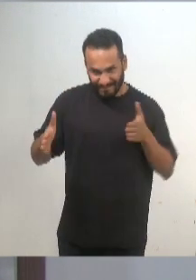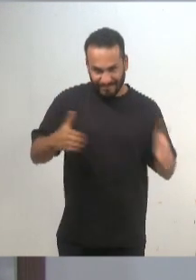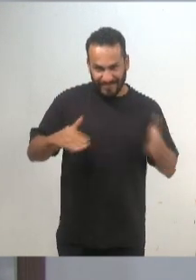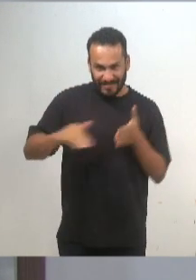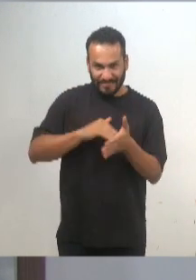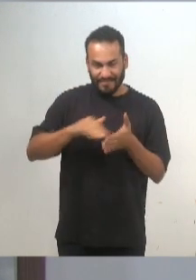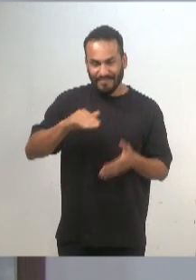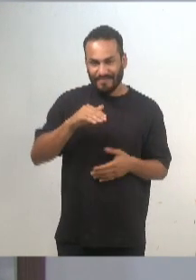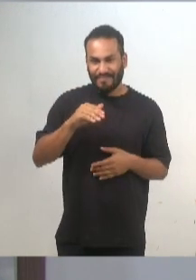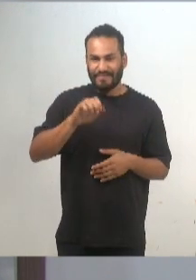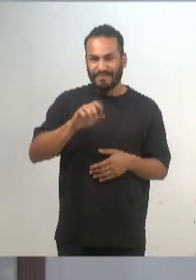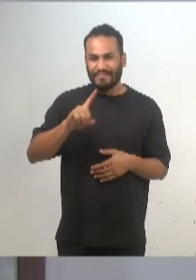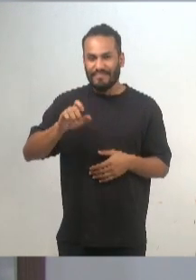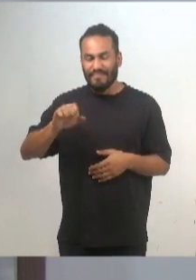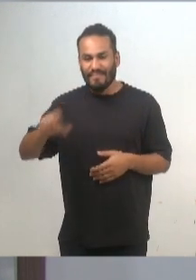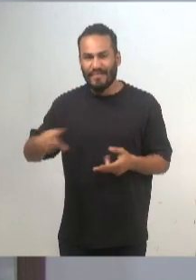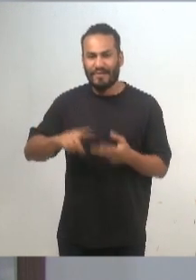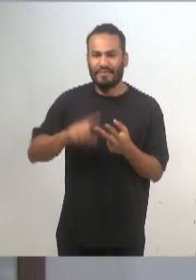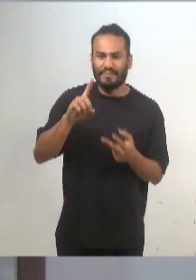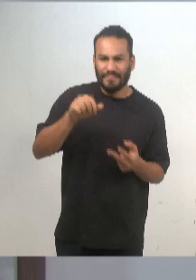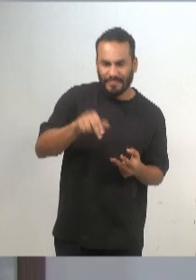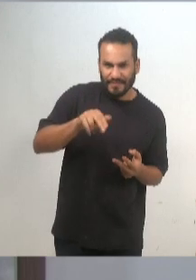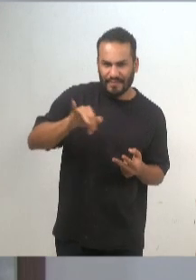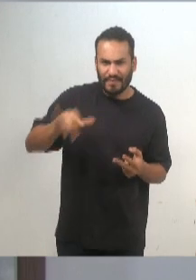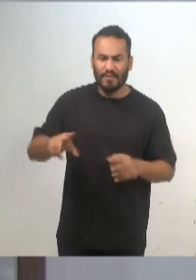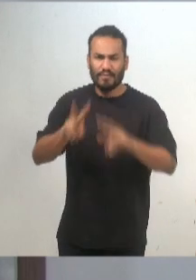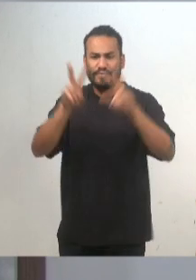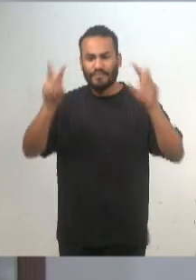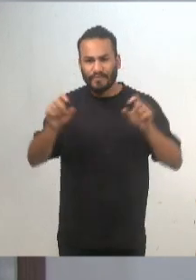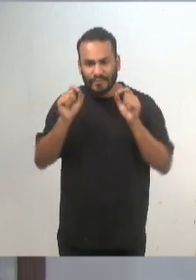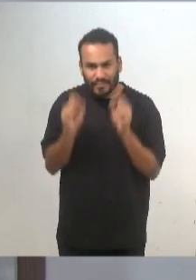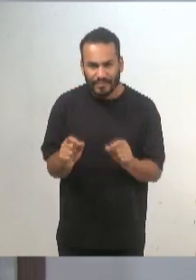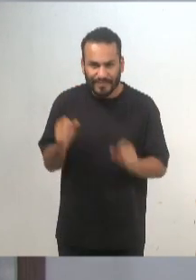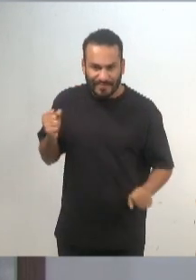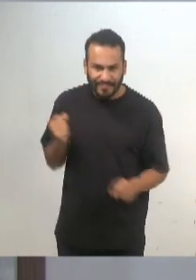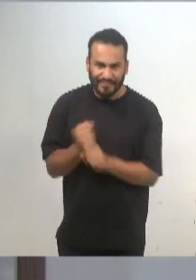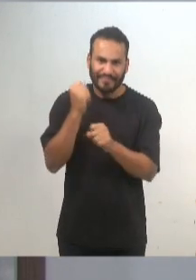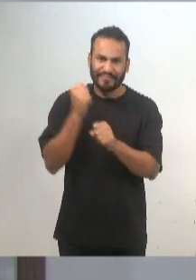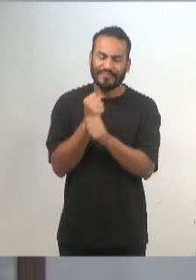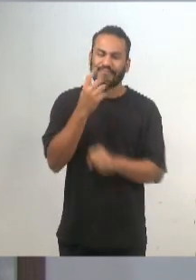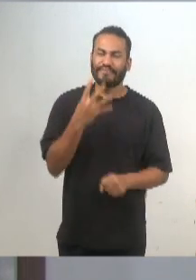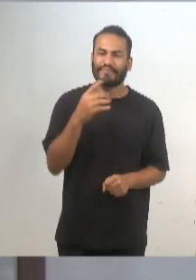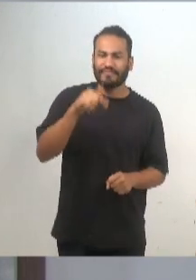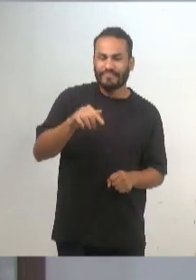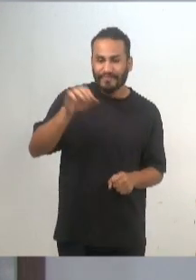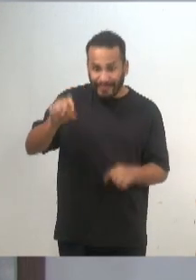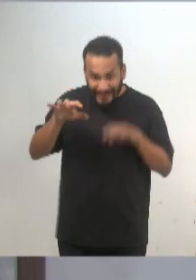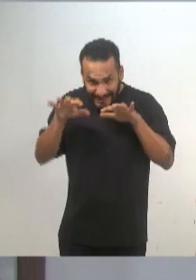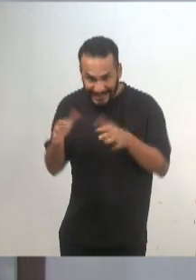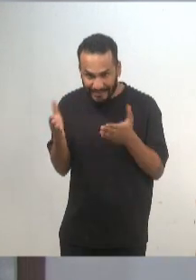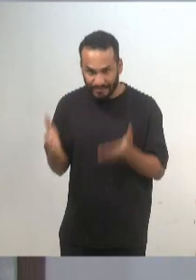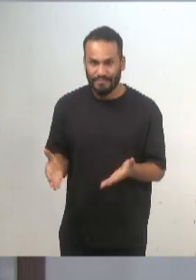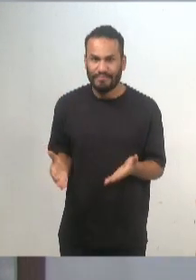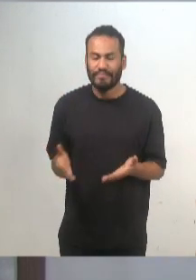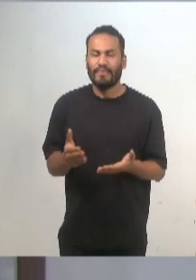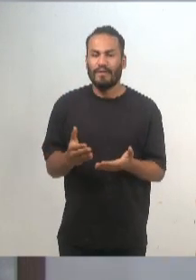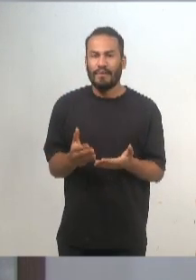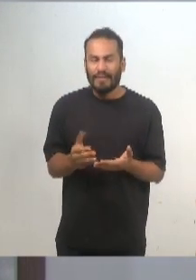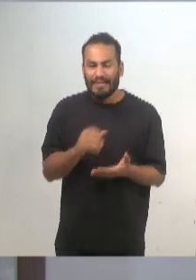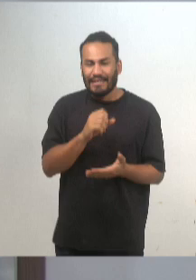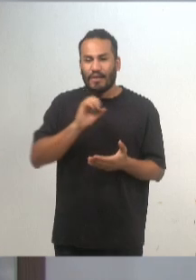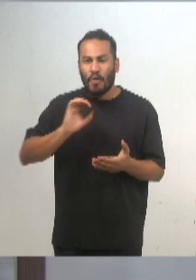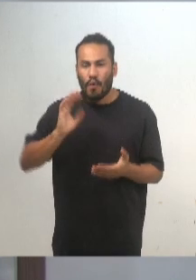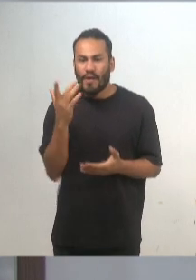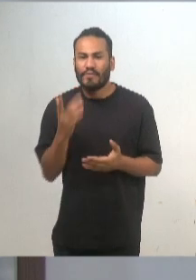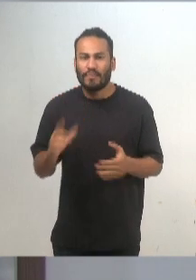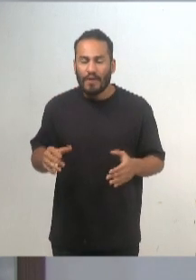secretário Éder, já conversei com o secretário Daniel Maffezoli, a respeito das obras da 470 ali, que porventura, assim que